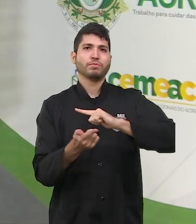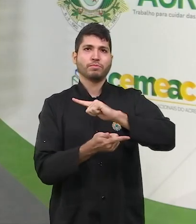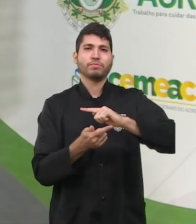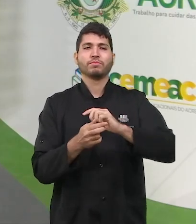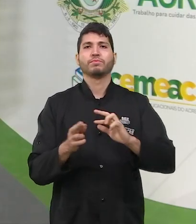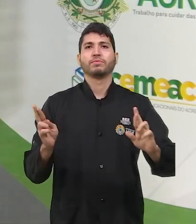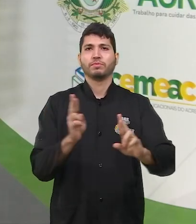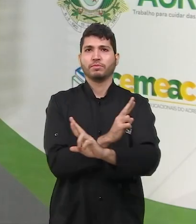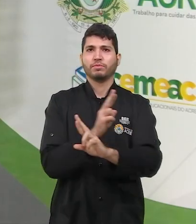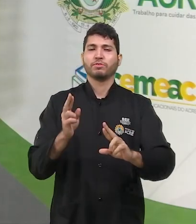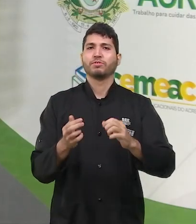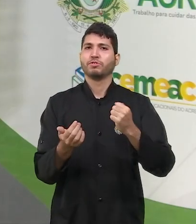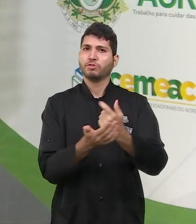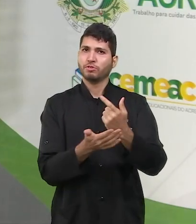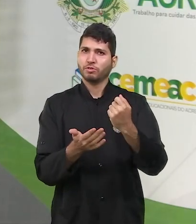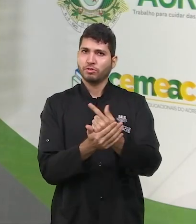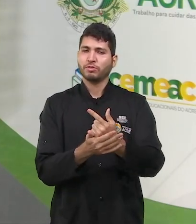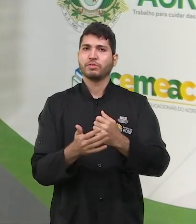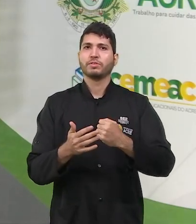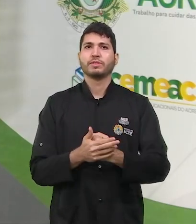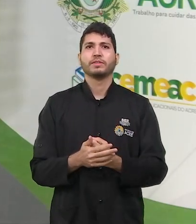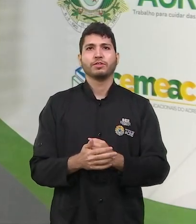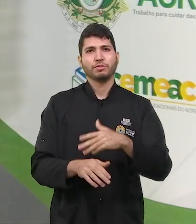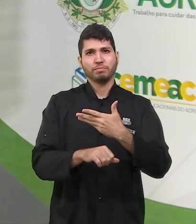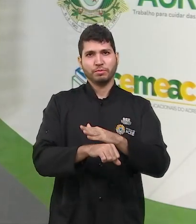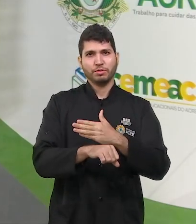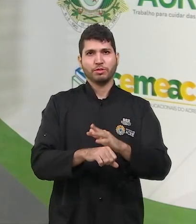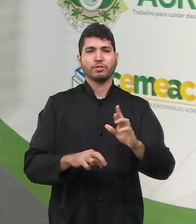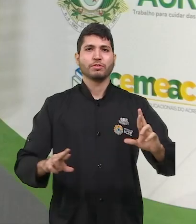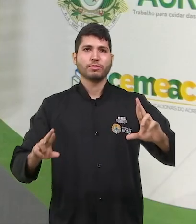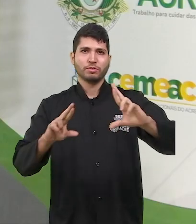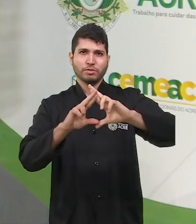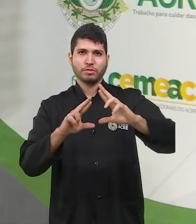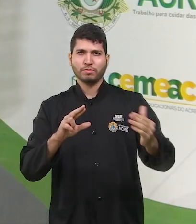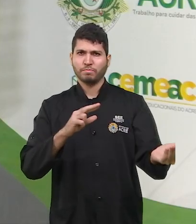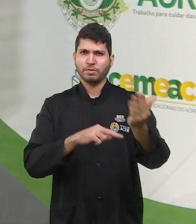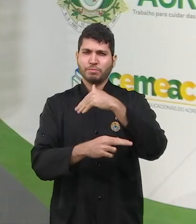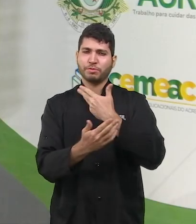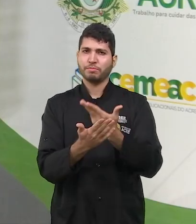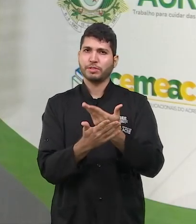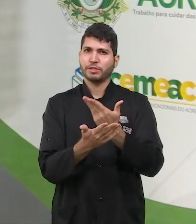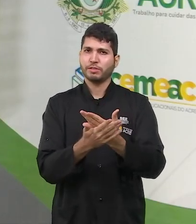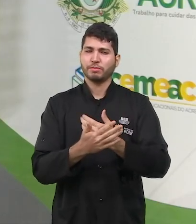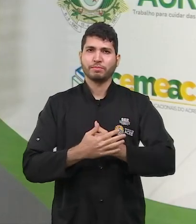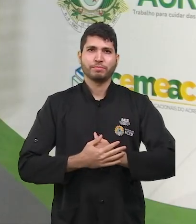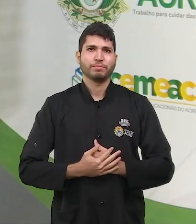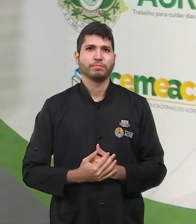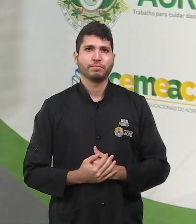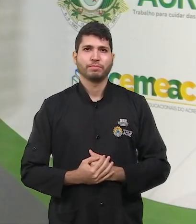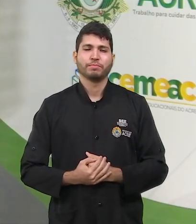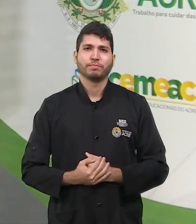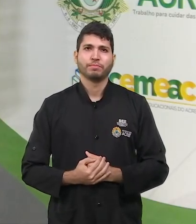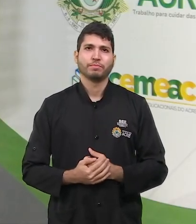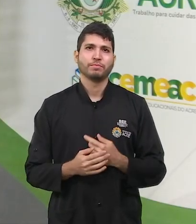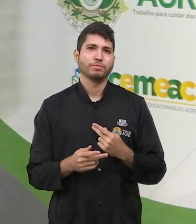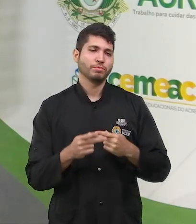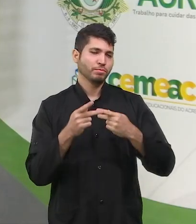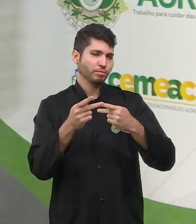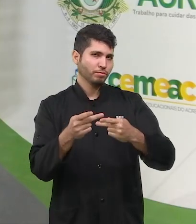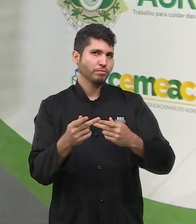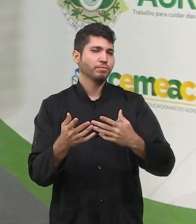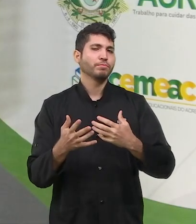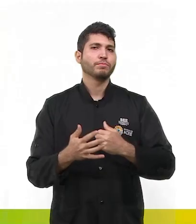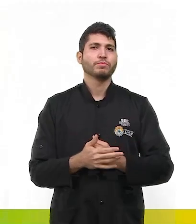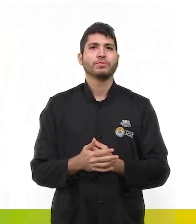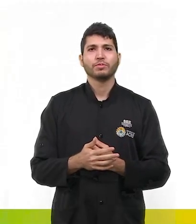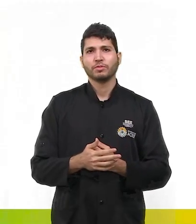de Consumo e Adoção de Práticas Sustentáveis. Vamos então para a nossa aula? Olha só, já quero convidar vocês a